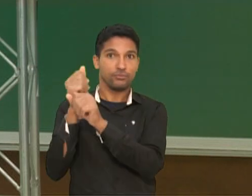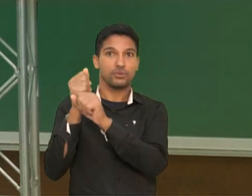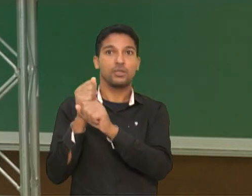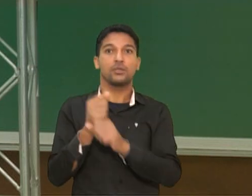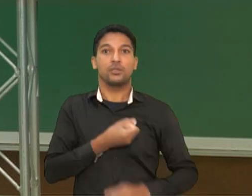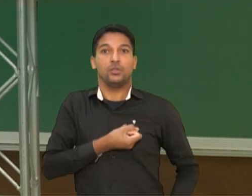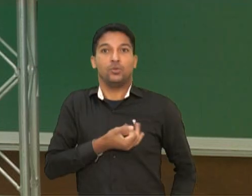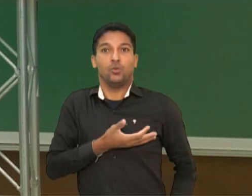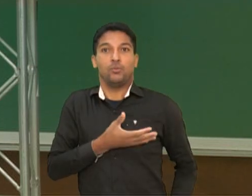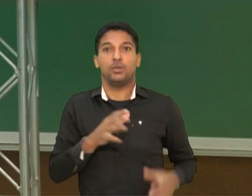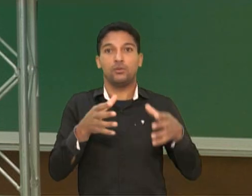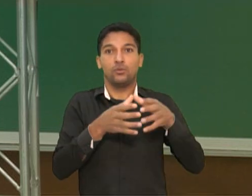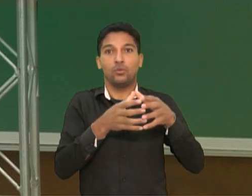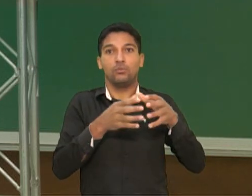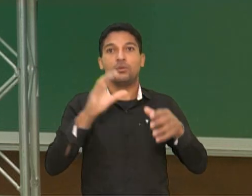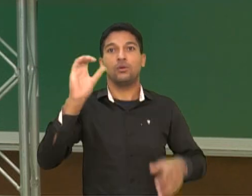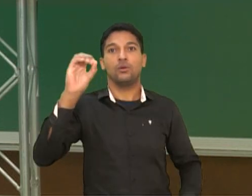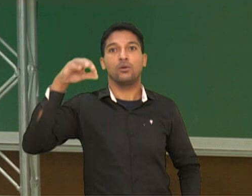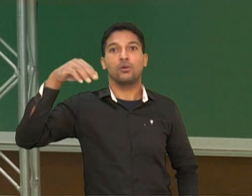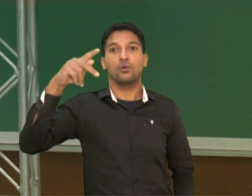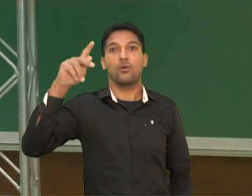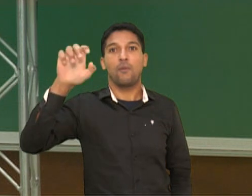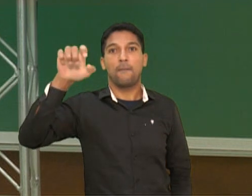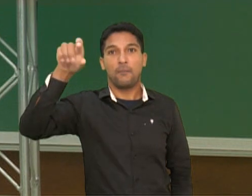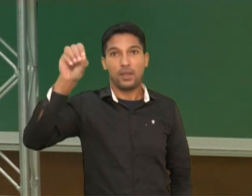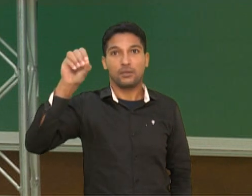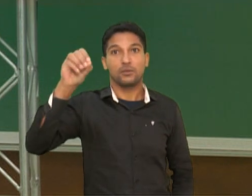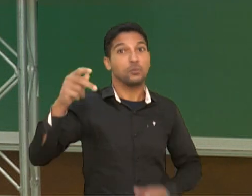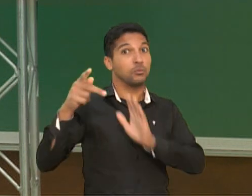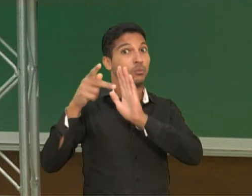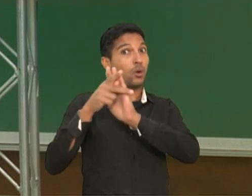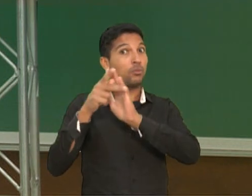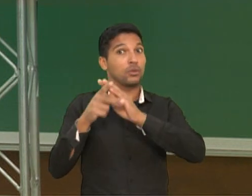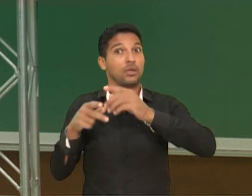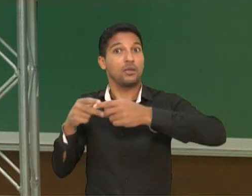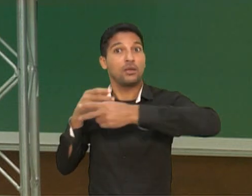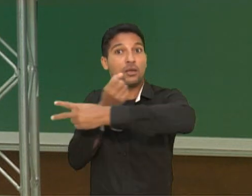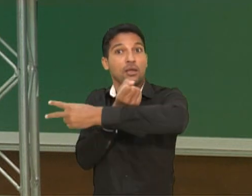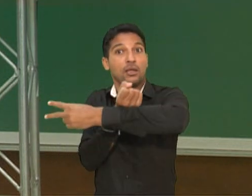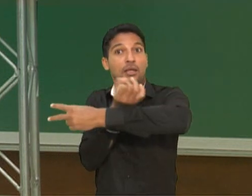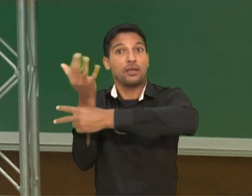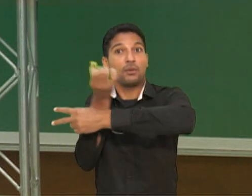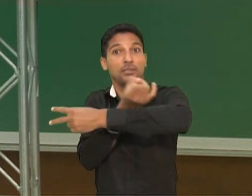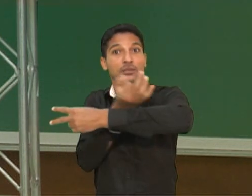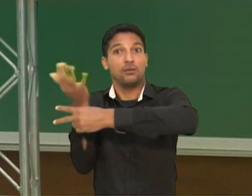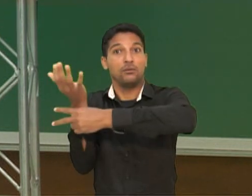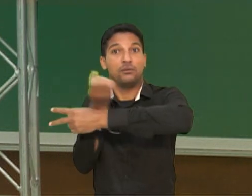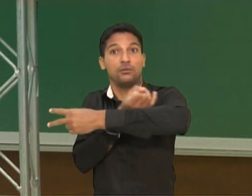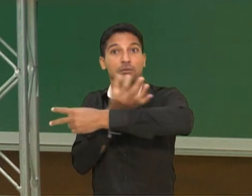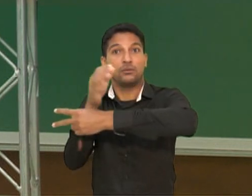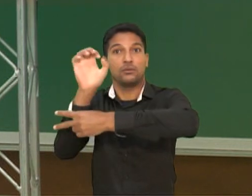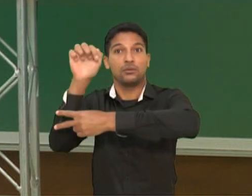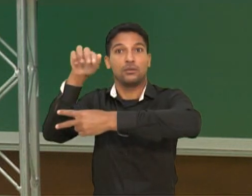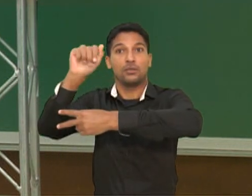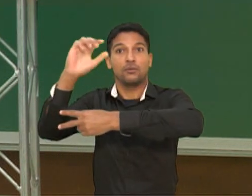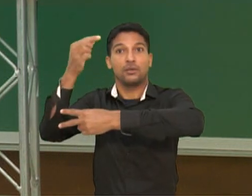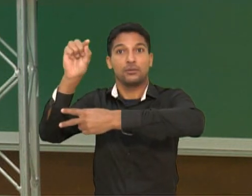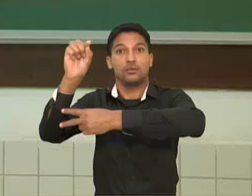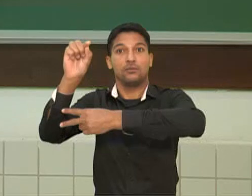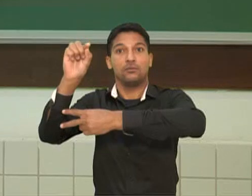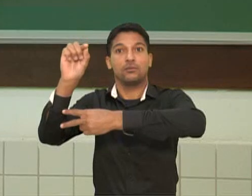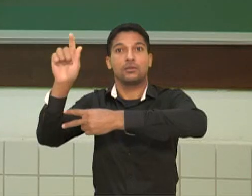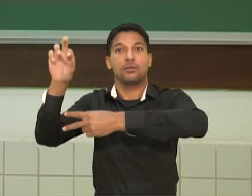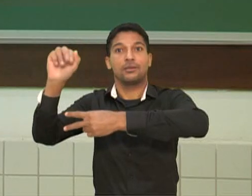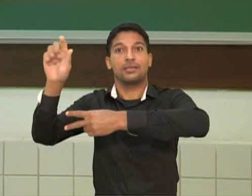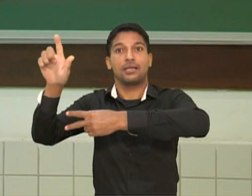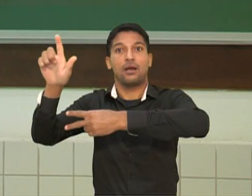na resolução de equações de grau 2, sempre lembrando que nós vamos ter lá a unidade